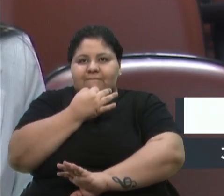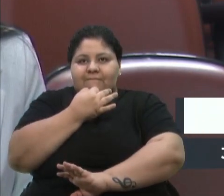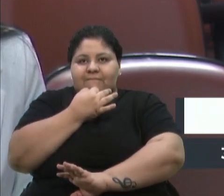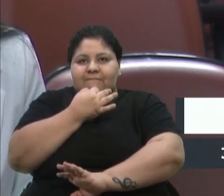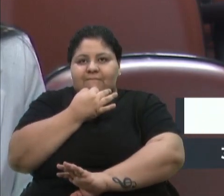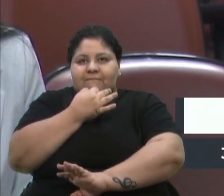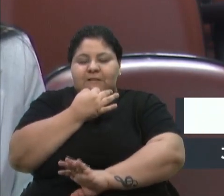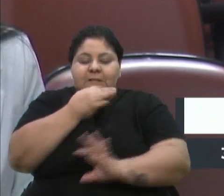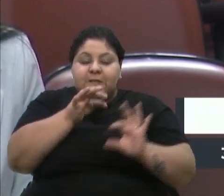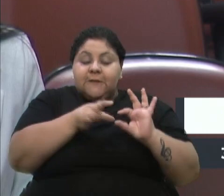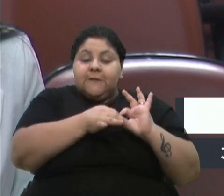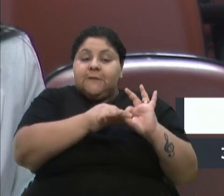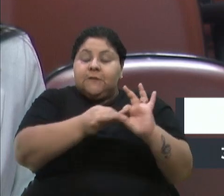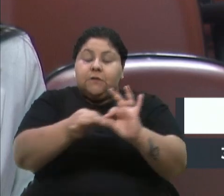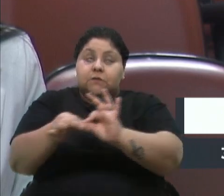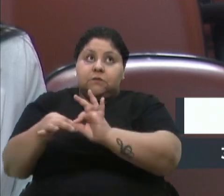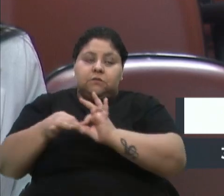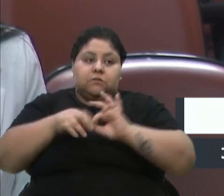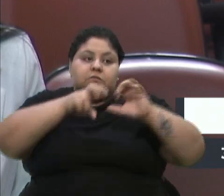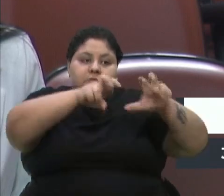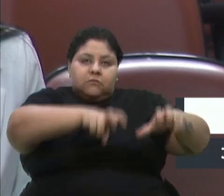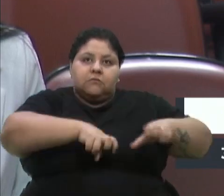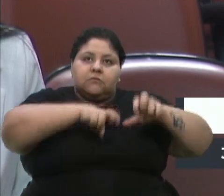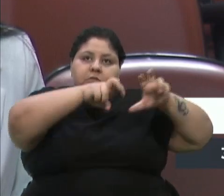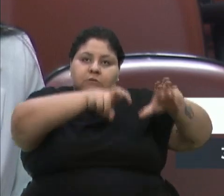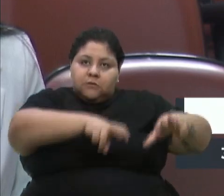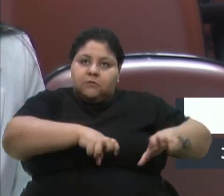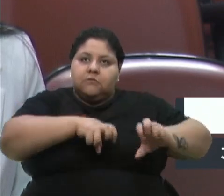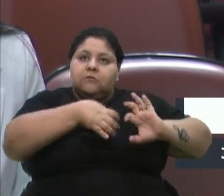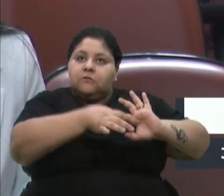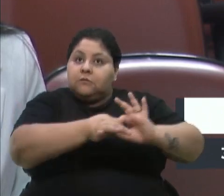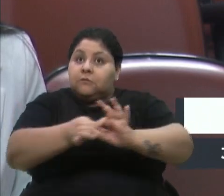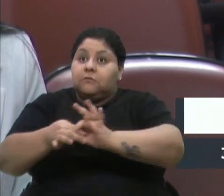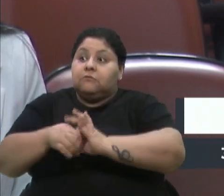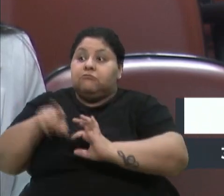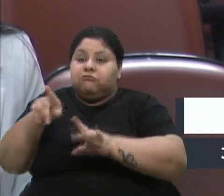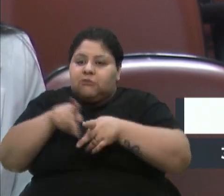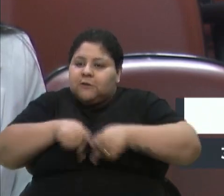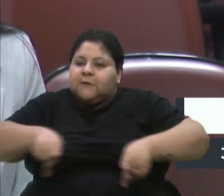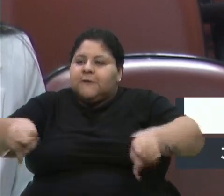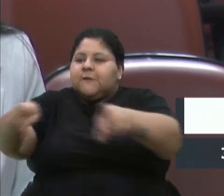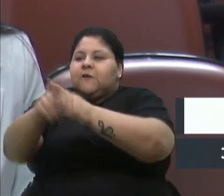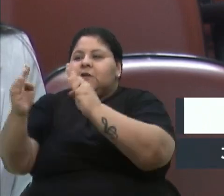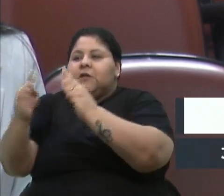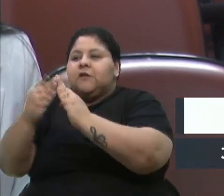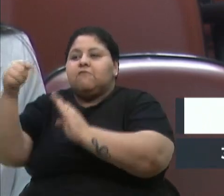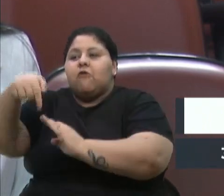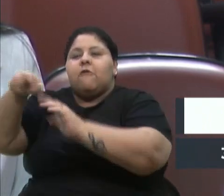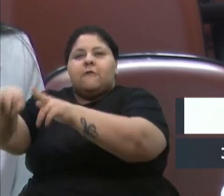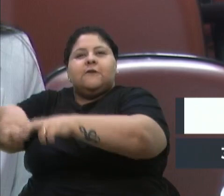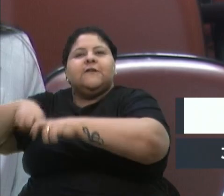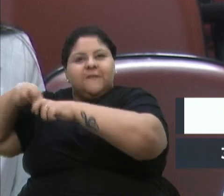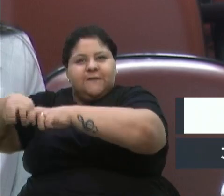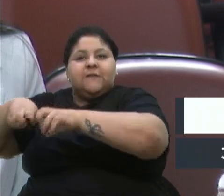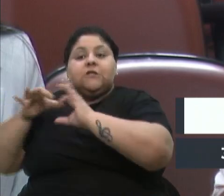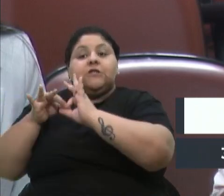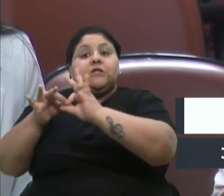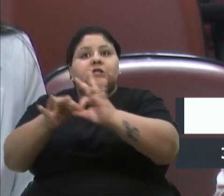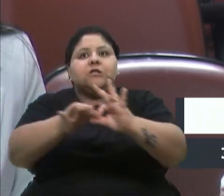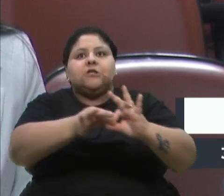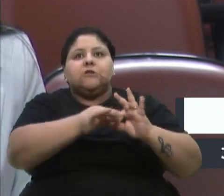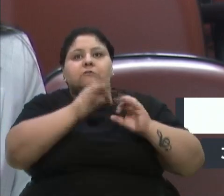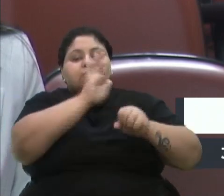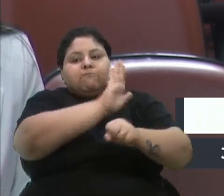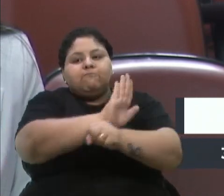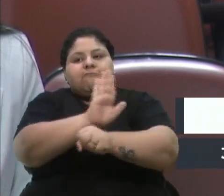pela união dos agricultores, a união daquele povo que reside ali em Fazenda Souza, se une em prol dessa festa